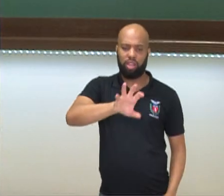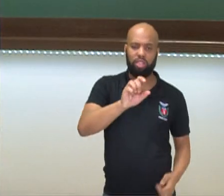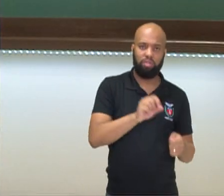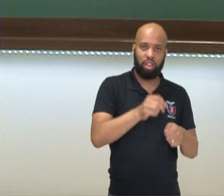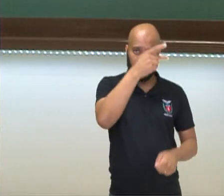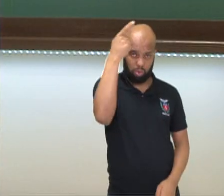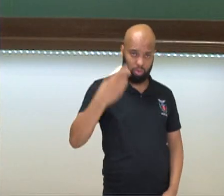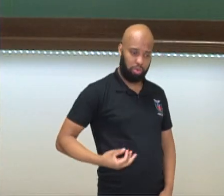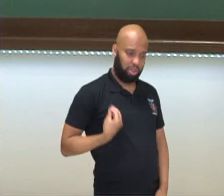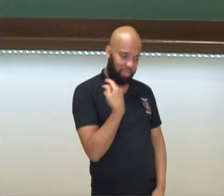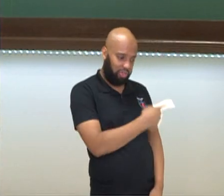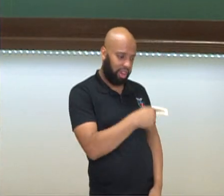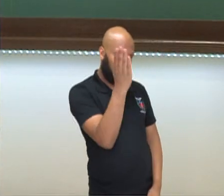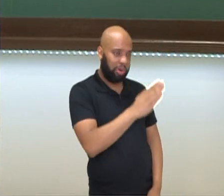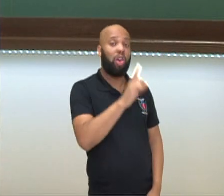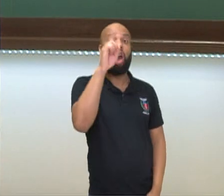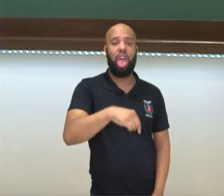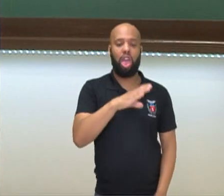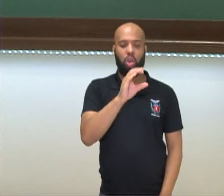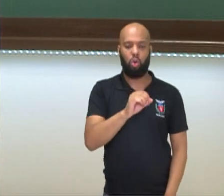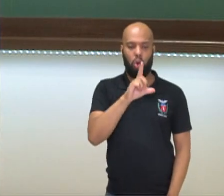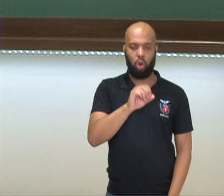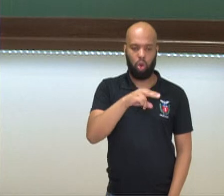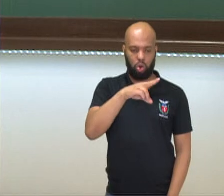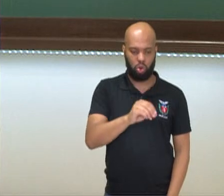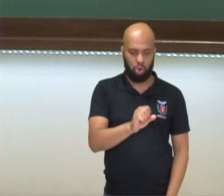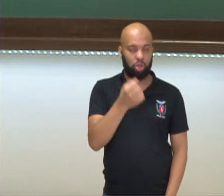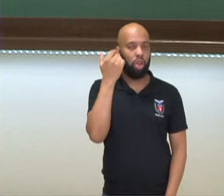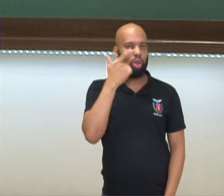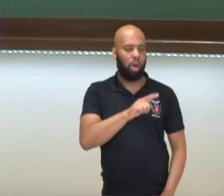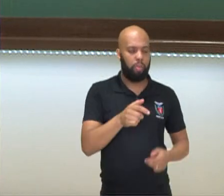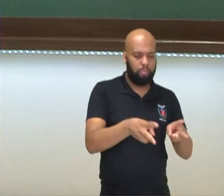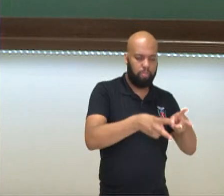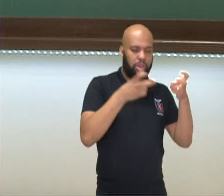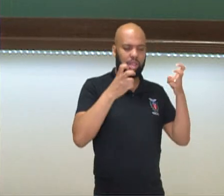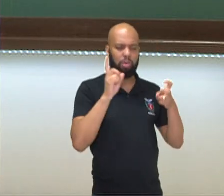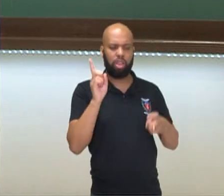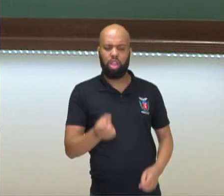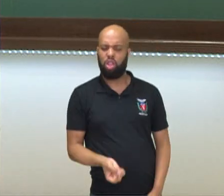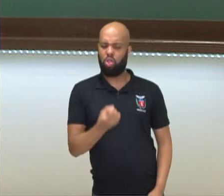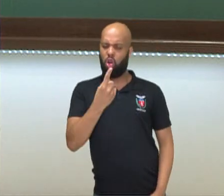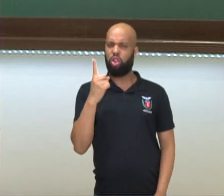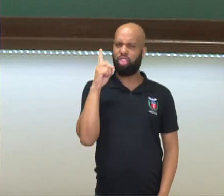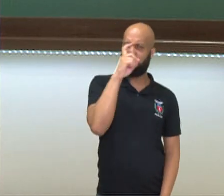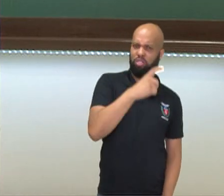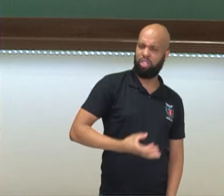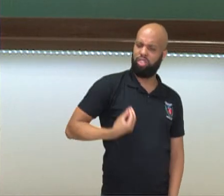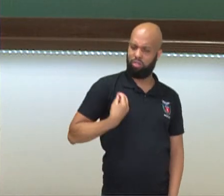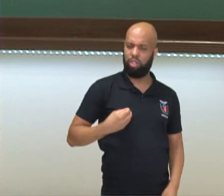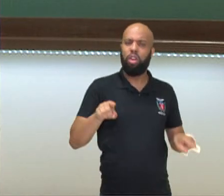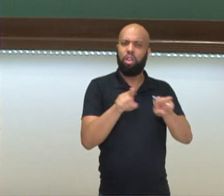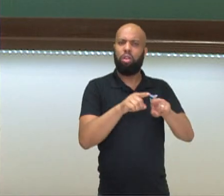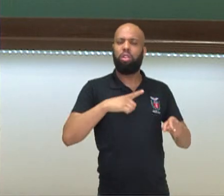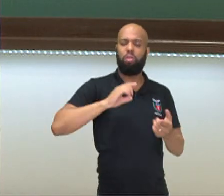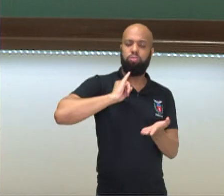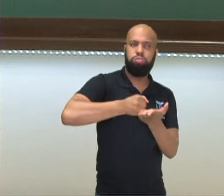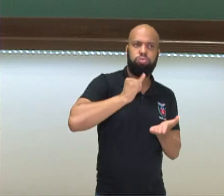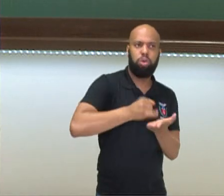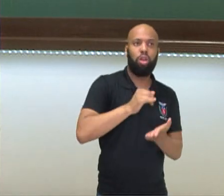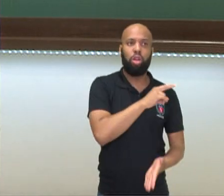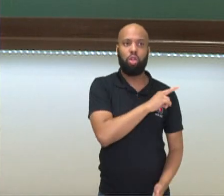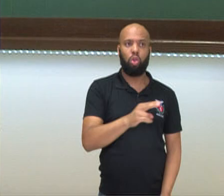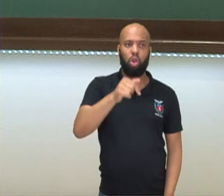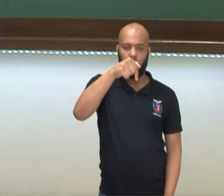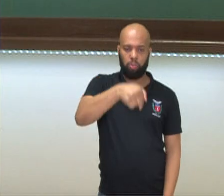eles vejam que a situação para eles está um pouco complicada. Também vai ter o chamado imposto chamado quinto,